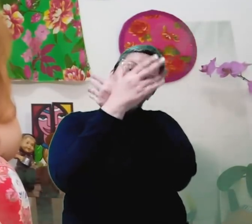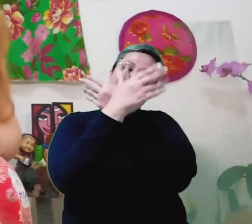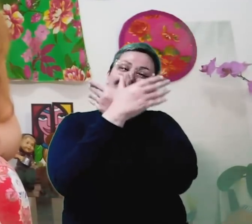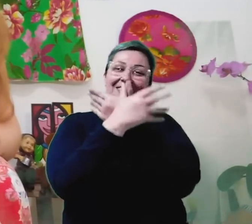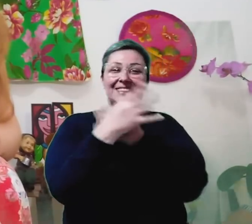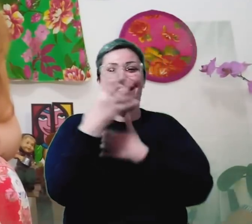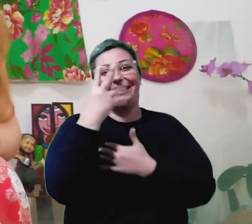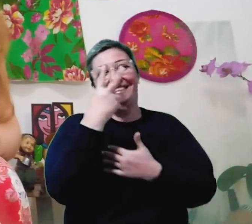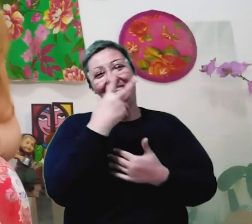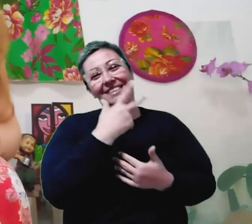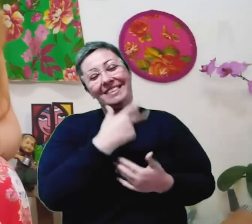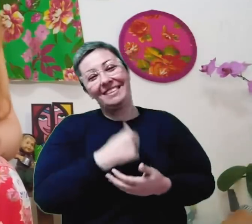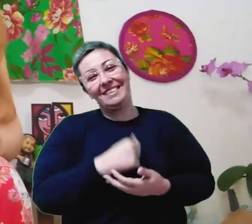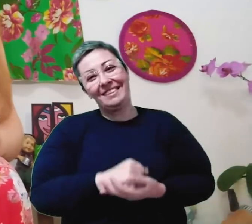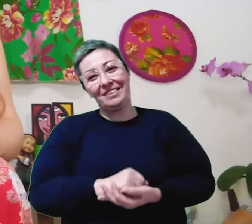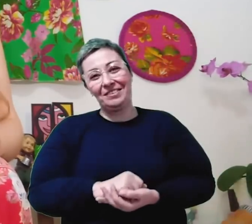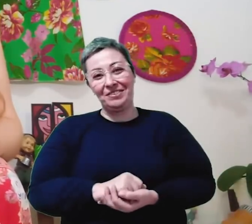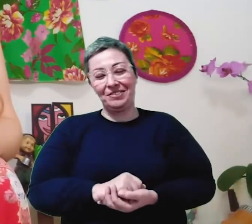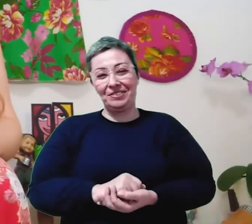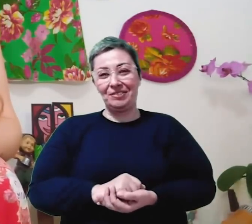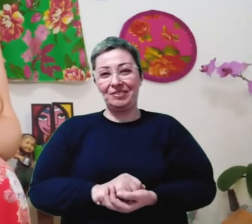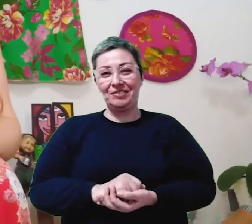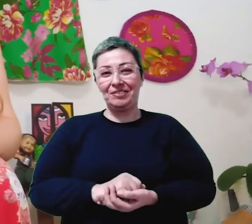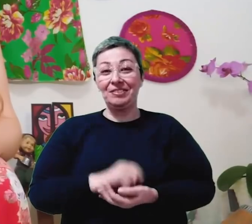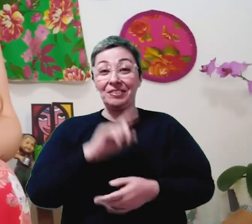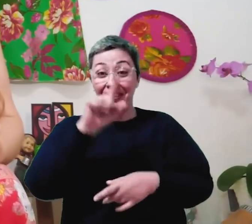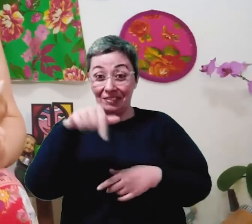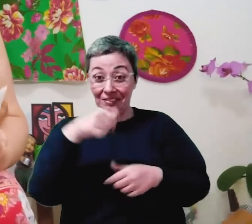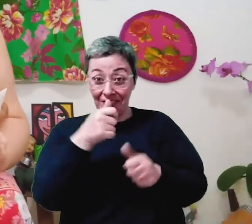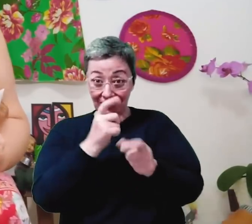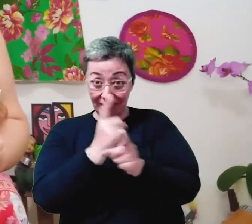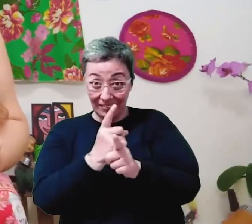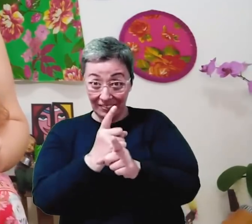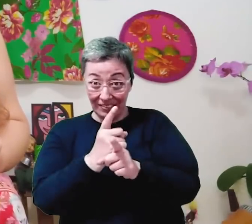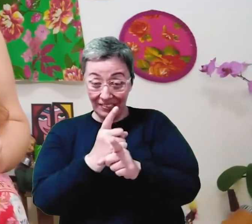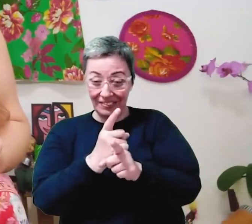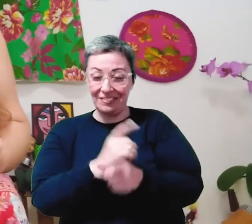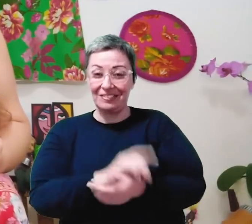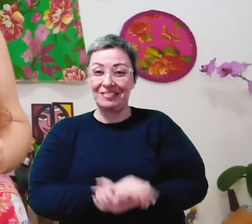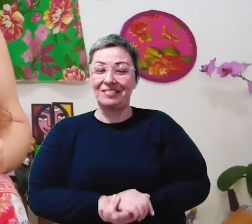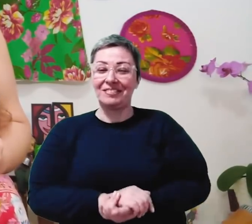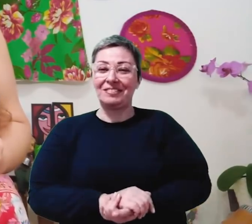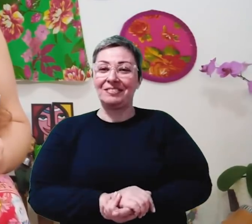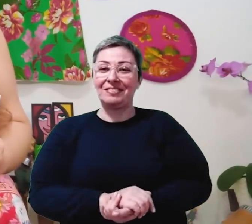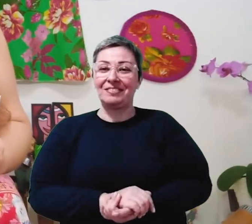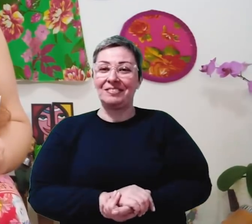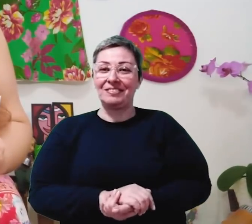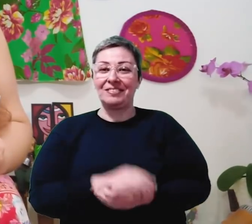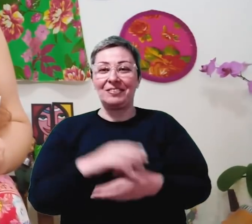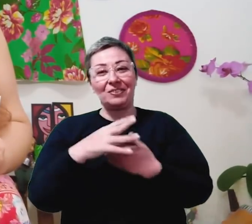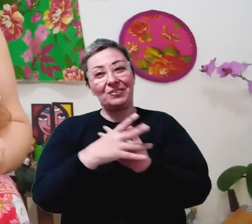pelos ares. Coisa linda. A gente se vê